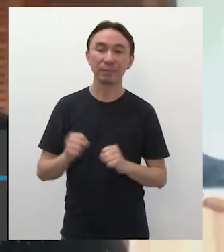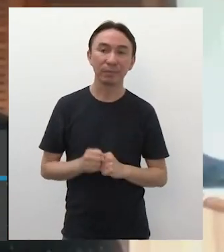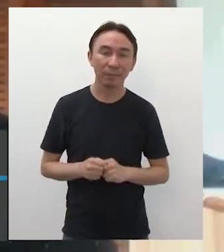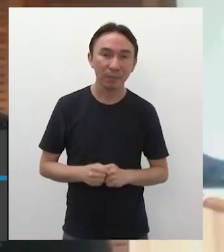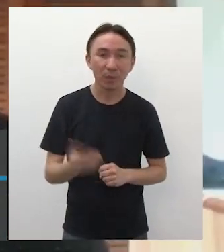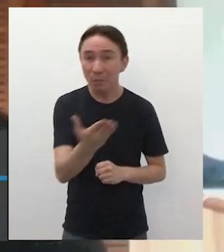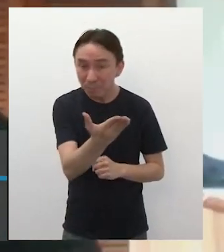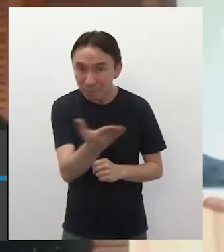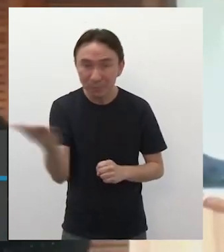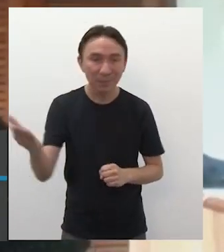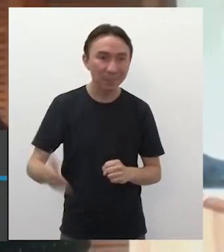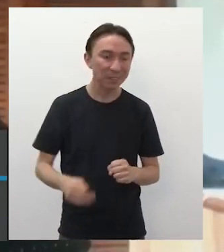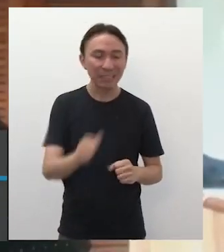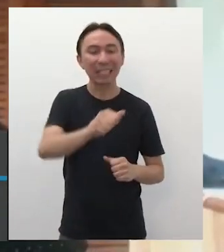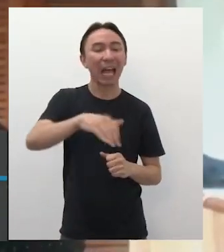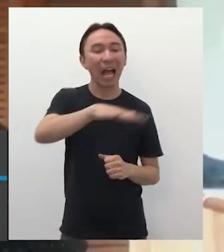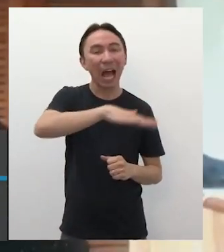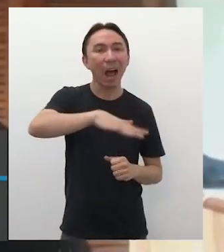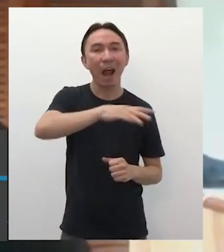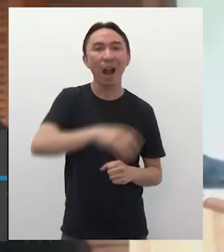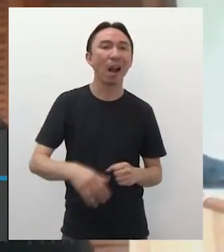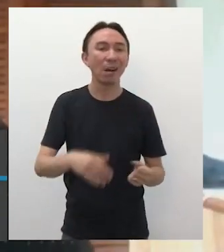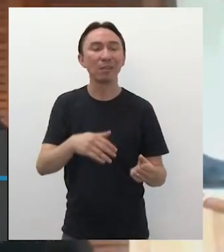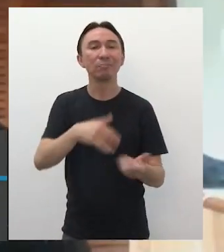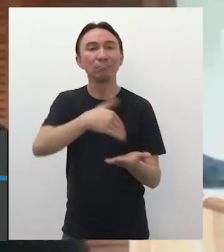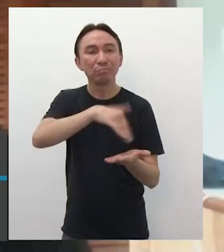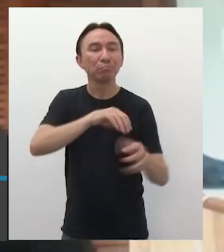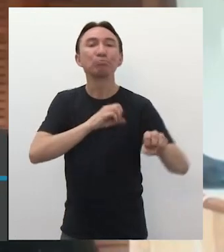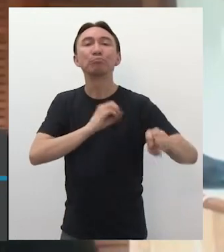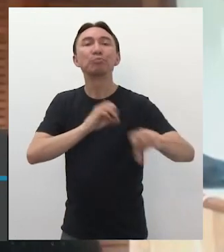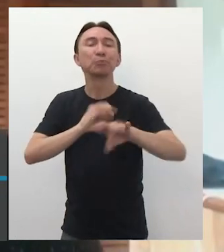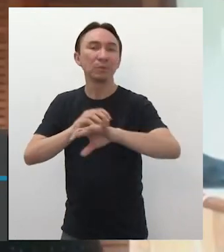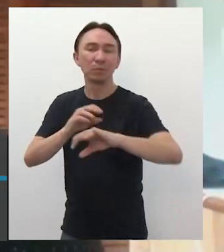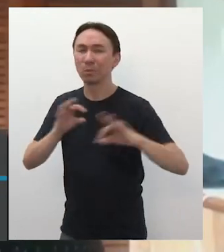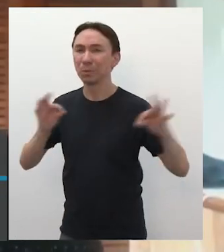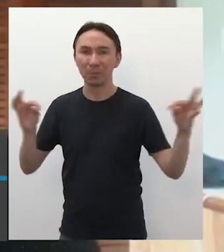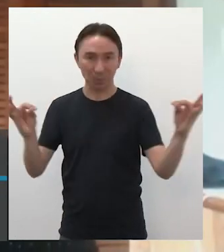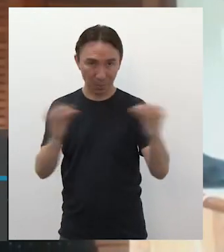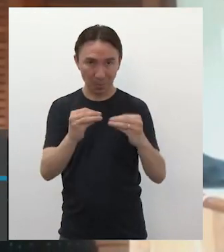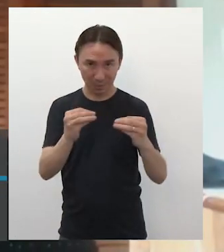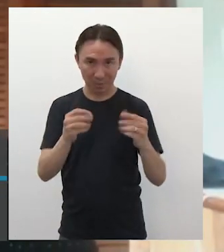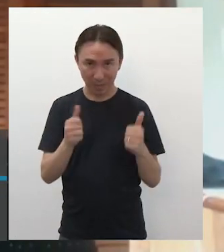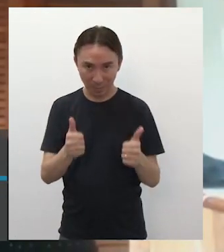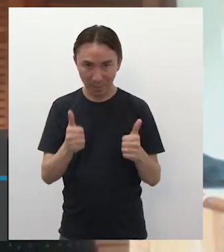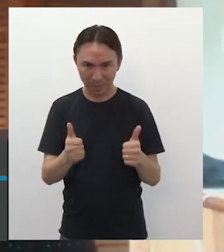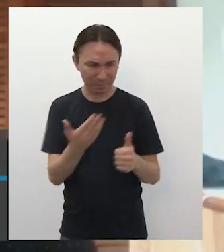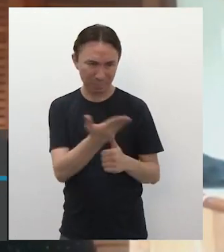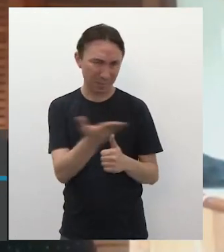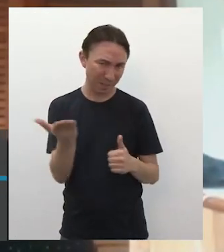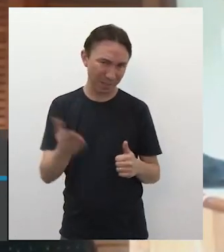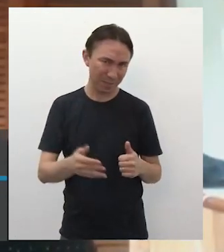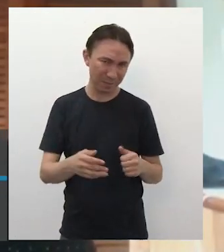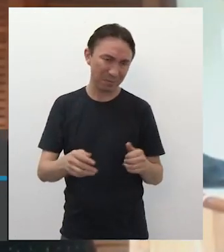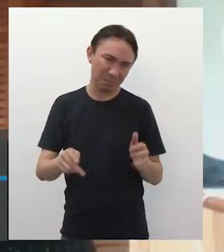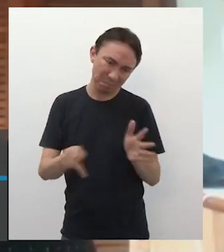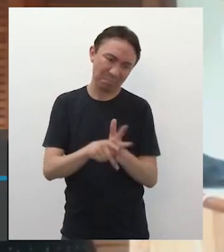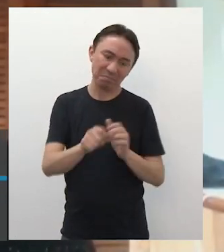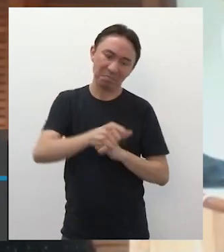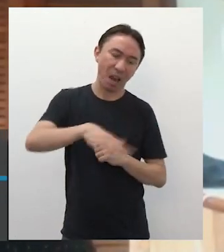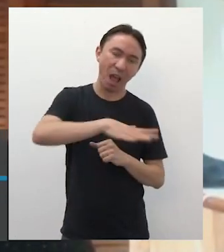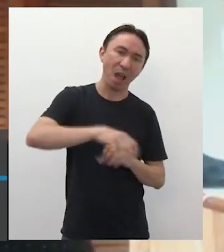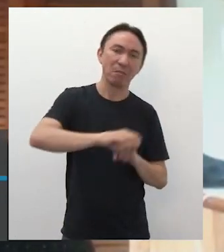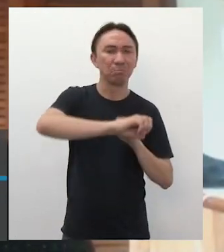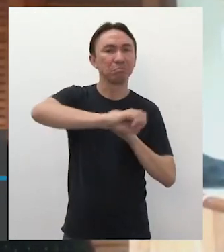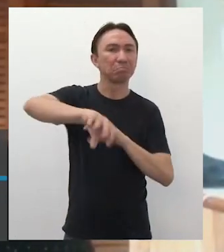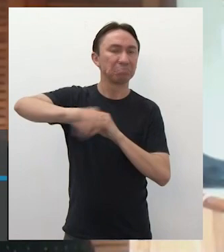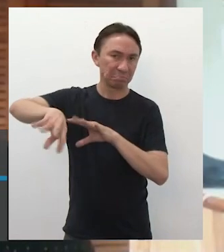Colegas educadores, então eu vou me referir a vocês, todos e todas, como educadores, porque todos que trabalhamos em